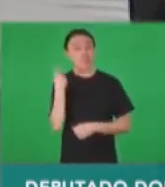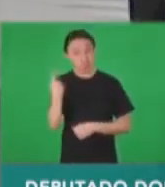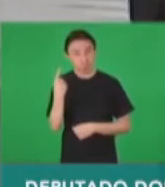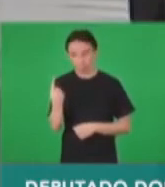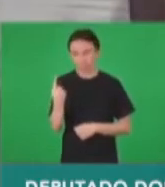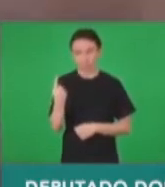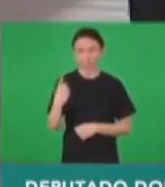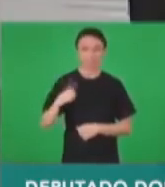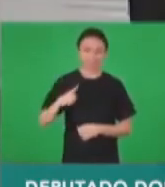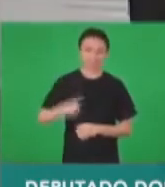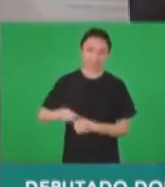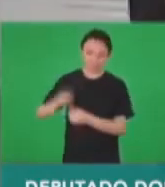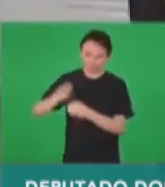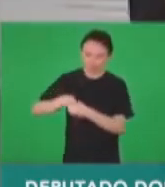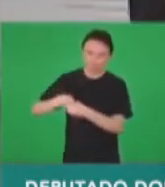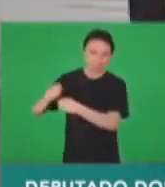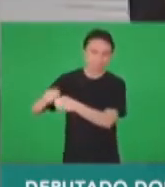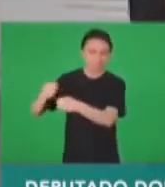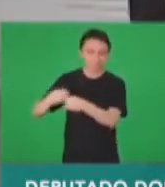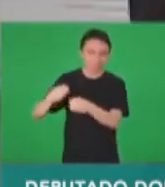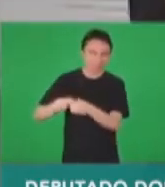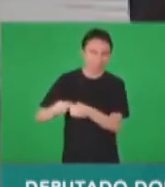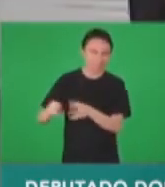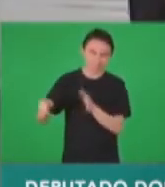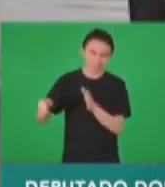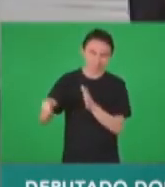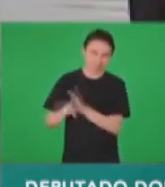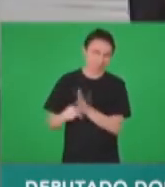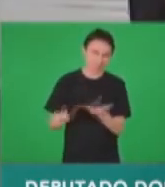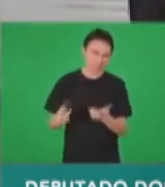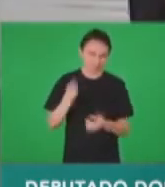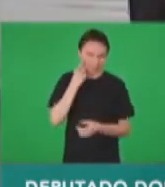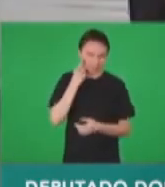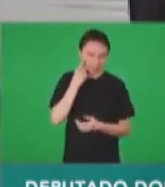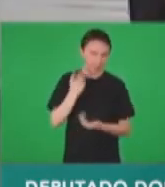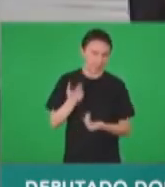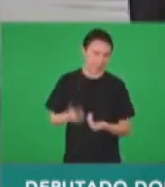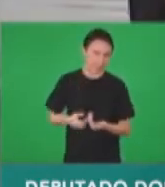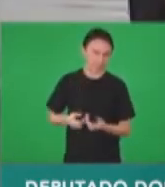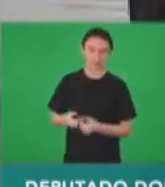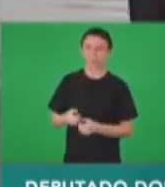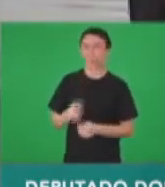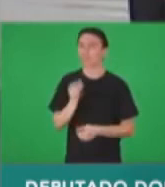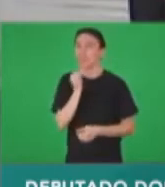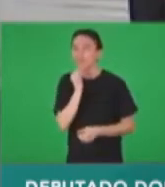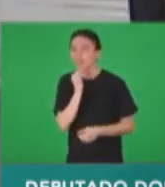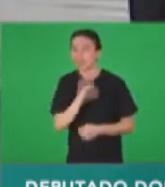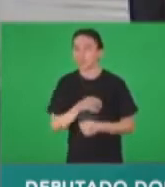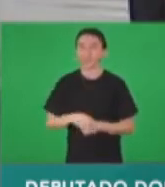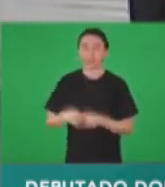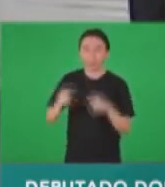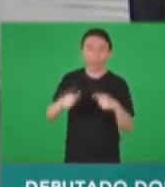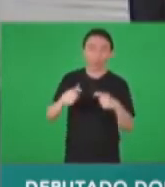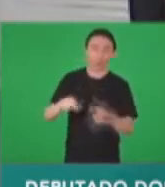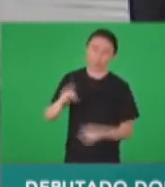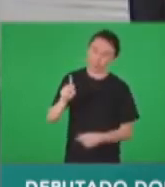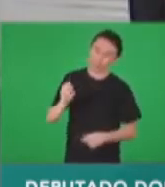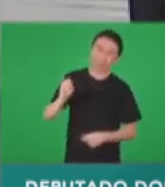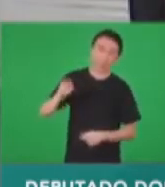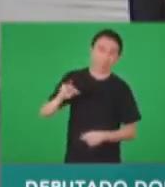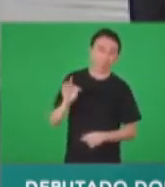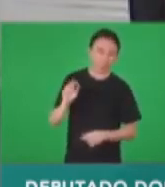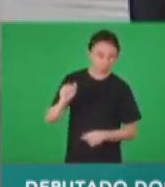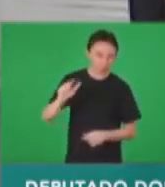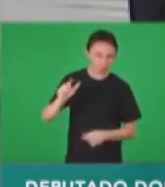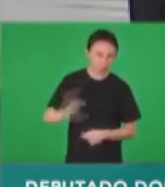Sabeste, por exemplo, do Sudeste, um município lá na região do Pontal, do nosso estado, no extremo do estado, e um